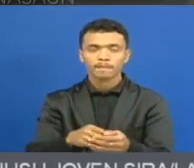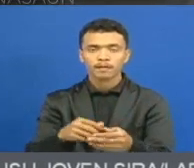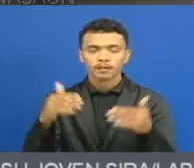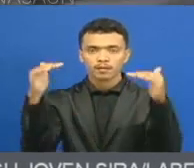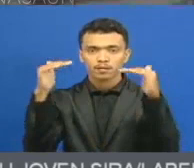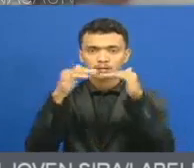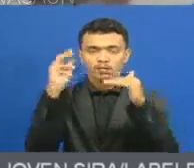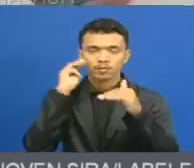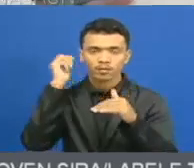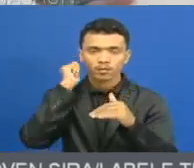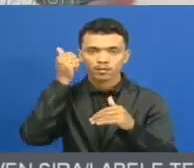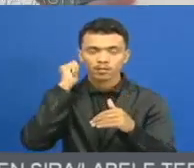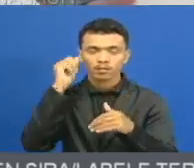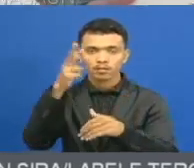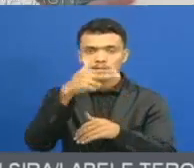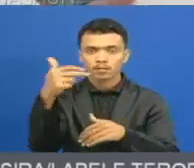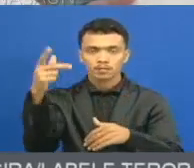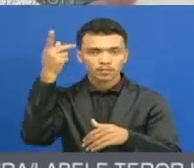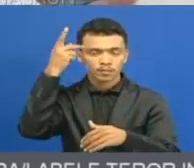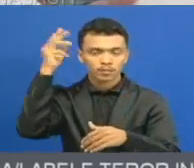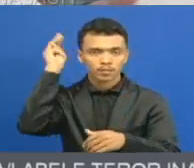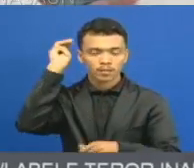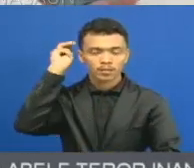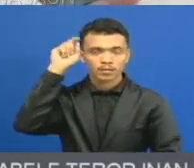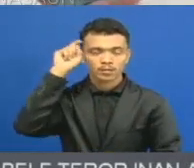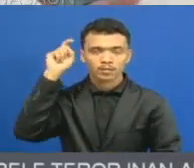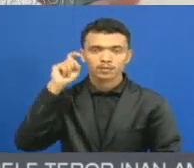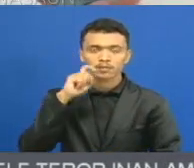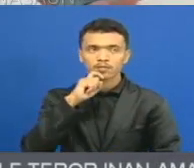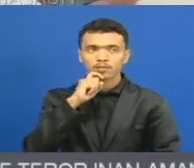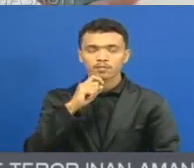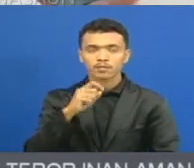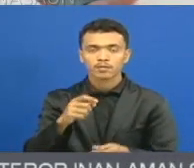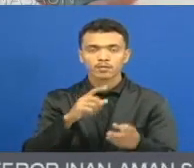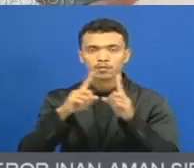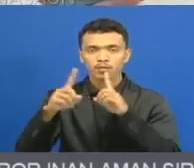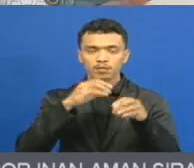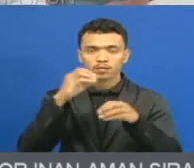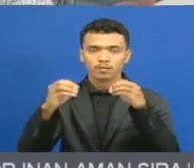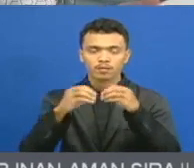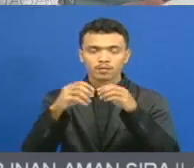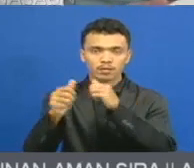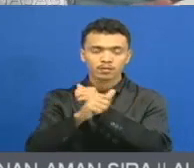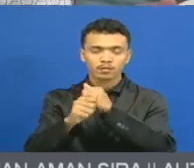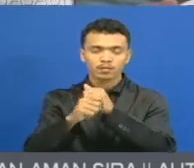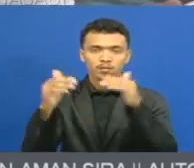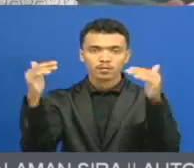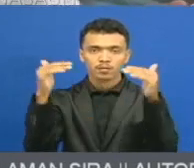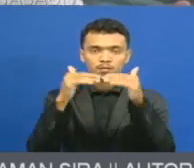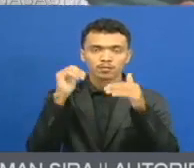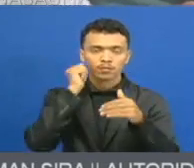Cimeira Ásia e a Jakarta. Primeiro-ministro Kairala Sanana Guzmão Mos toca com o assunto né, e a reunião nível